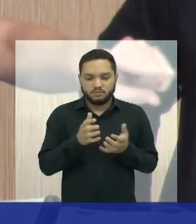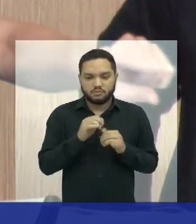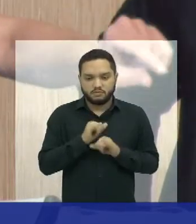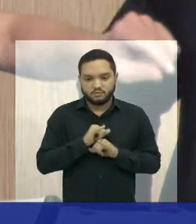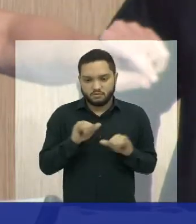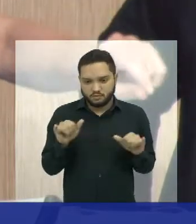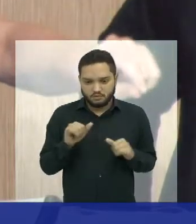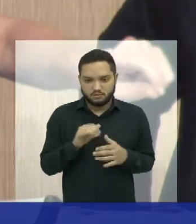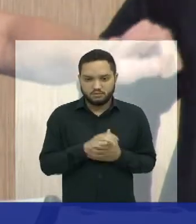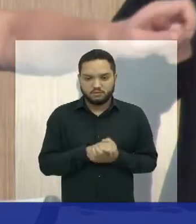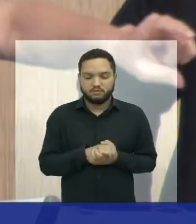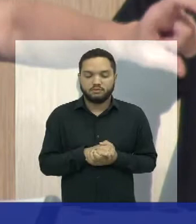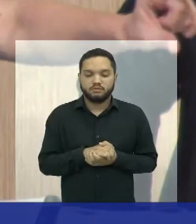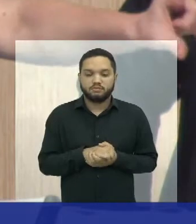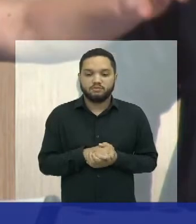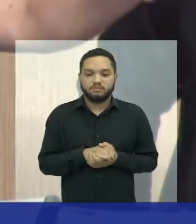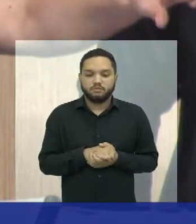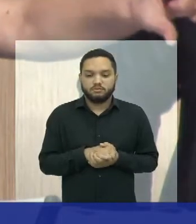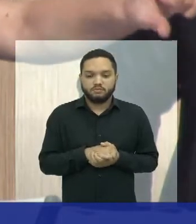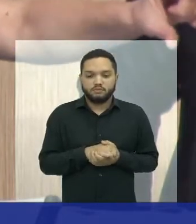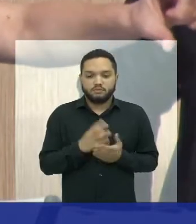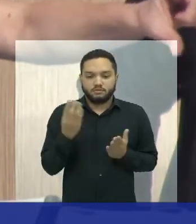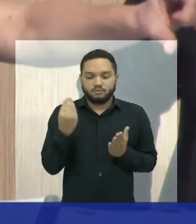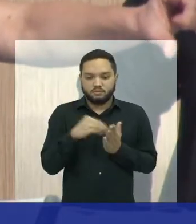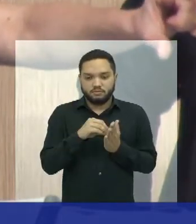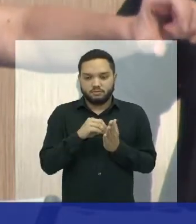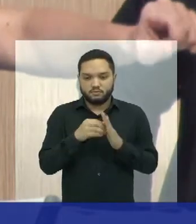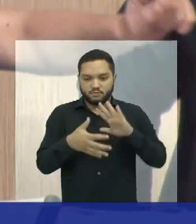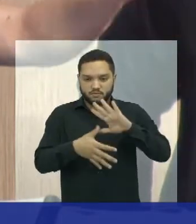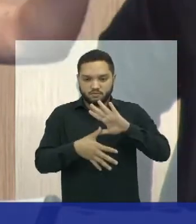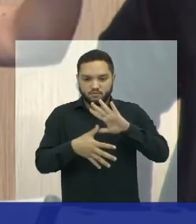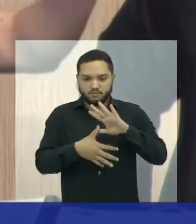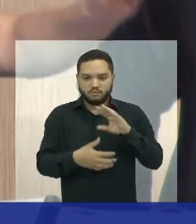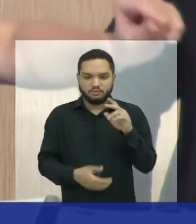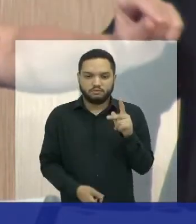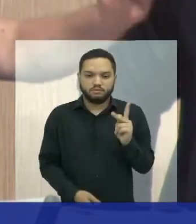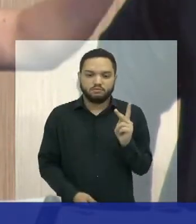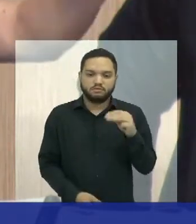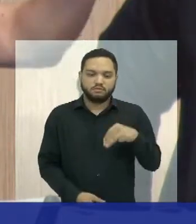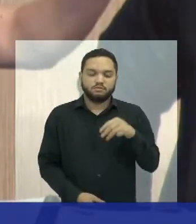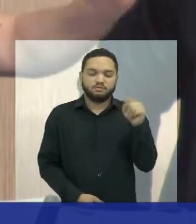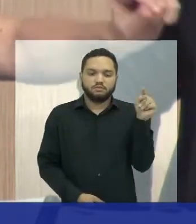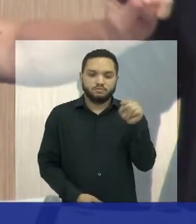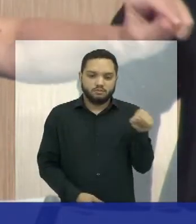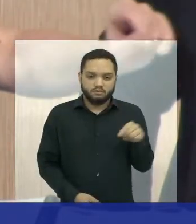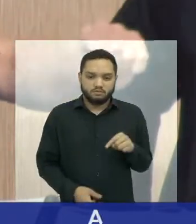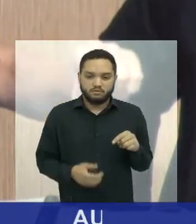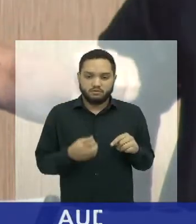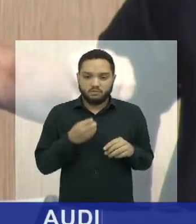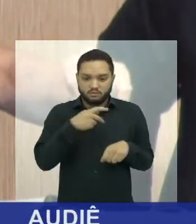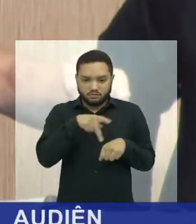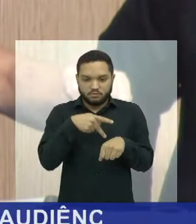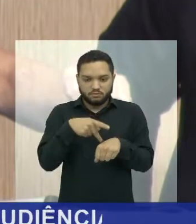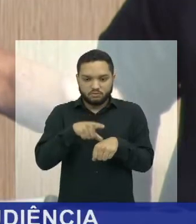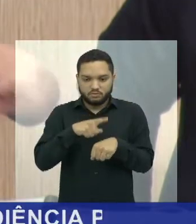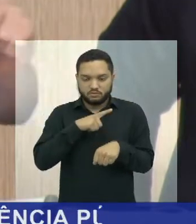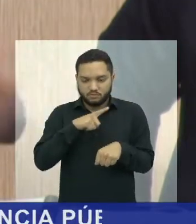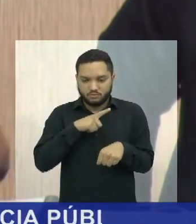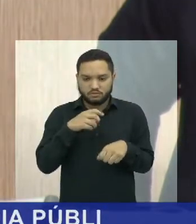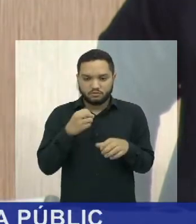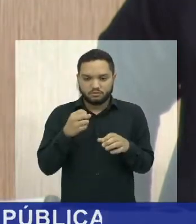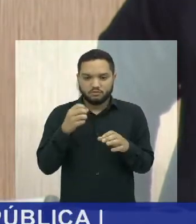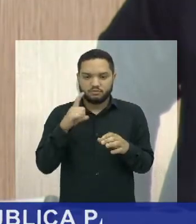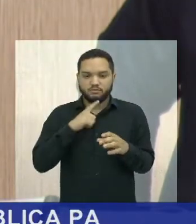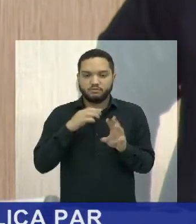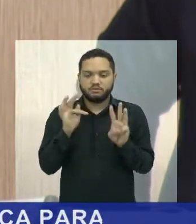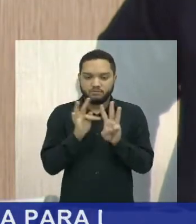gente hoje já colocasse naquele nosso mapinha no KMZ o número ou as praças que têm já internet, para que as